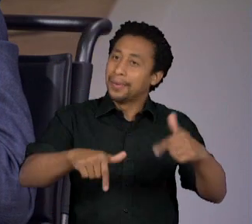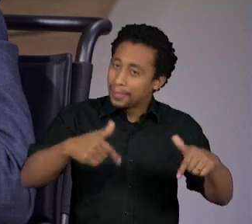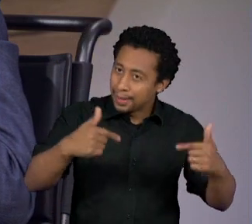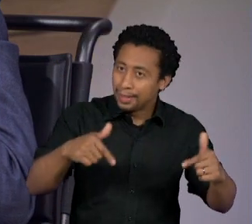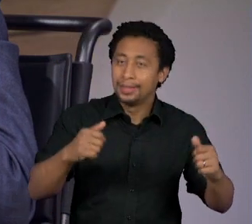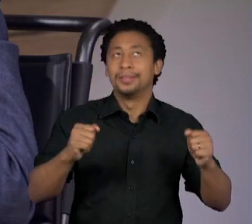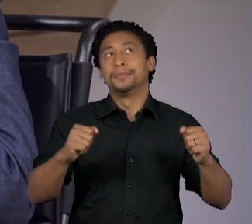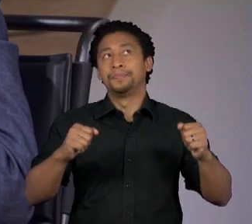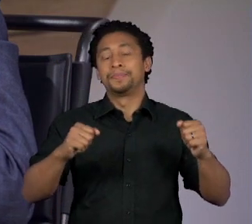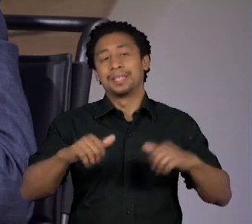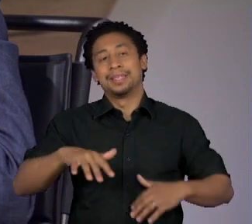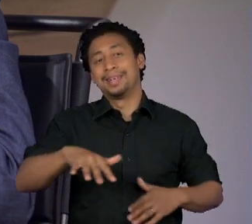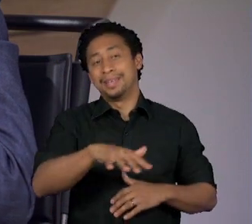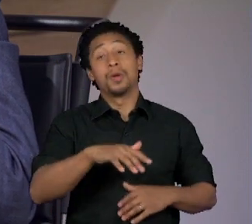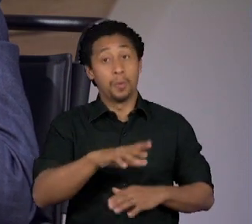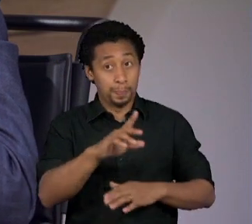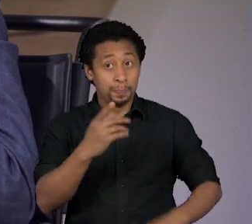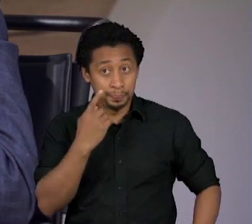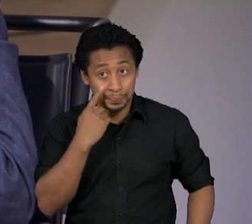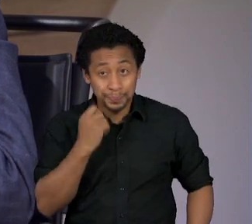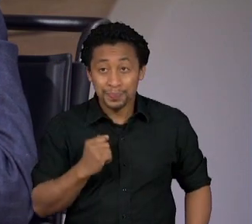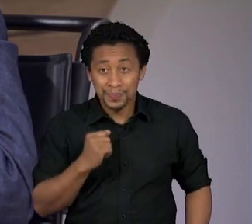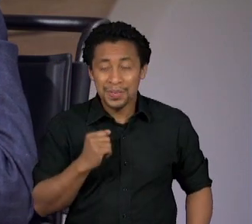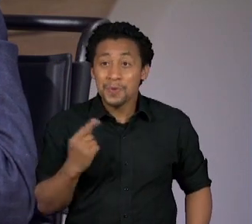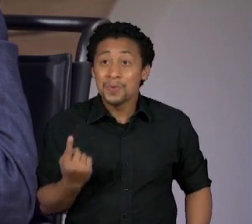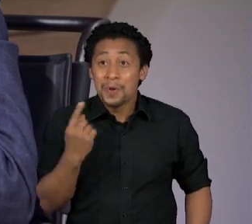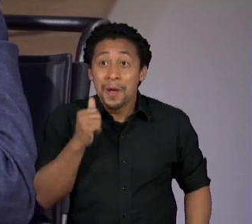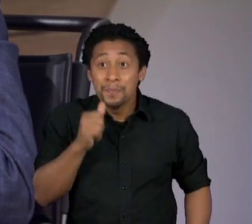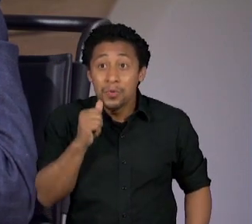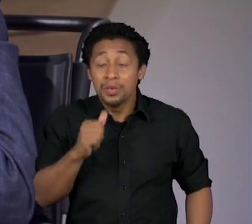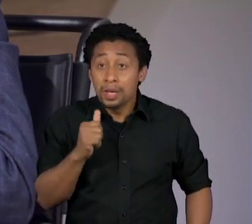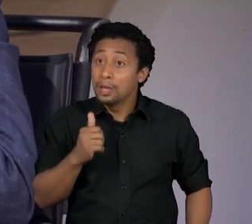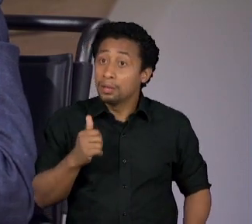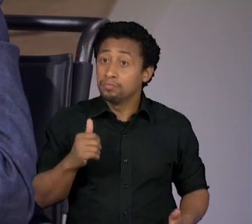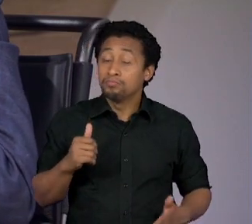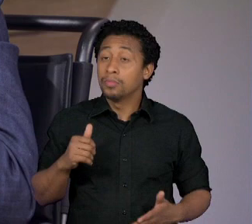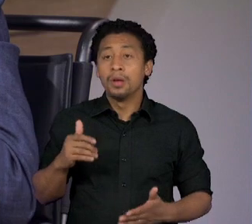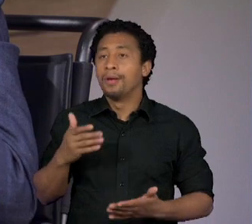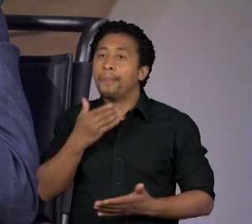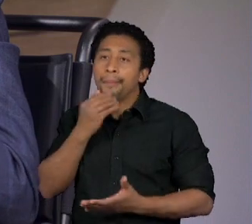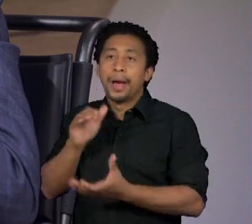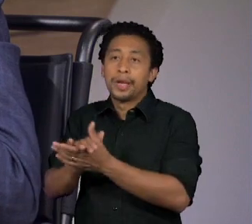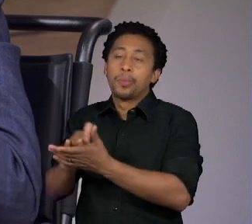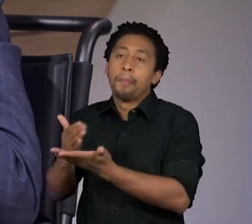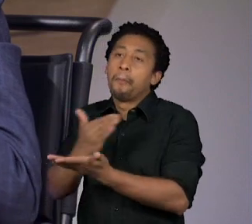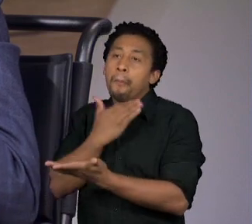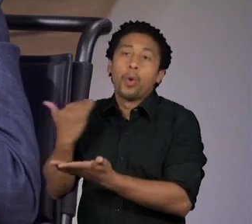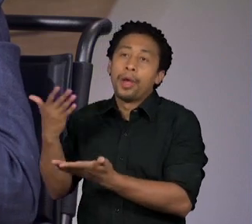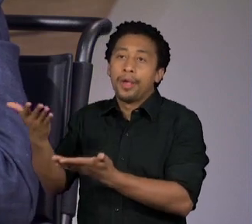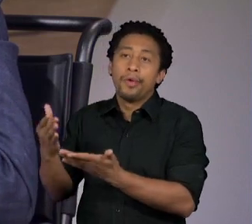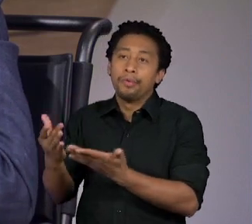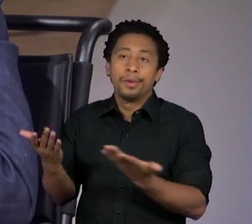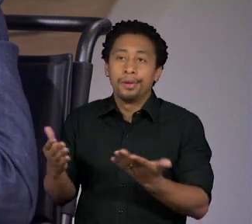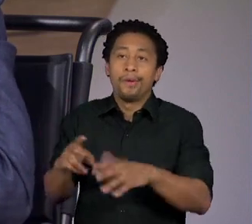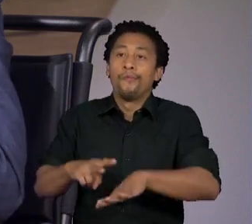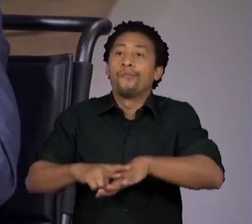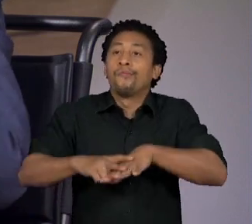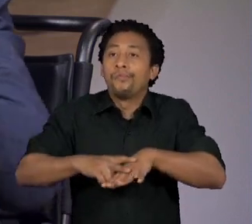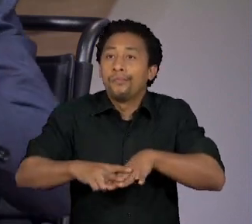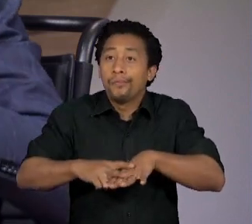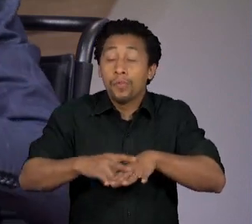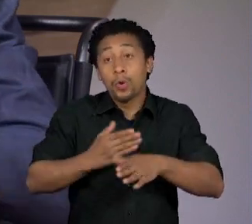tem uma senhora que, depois que ficou viúva, foi fazer teatro amador, né? E hoje ela, com quase 90 anos, é